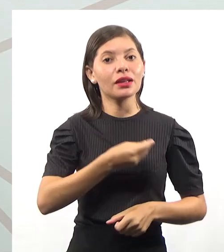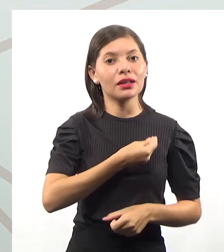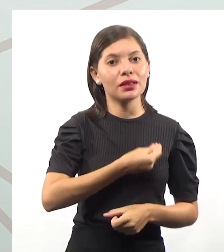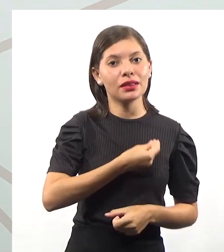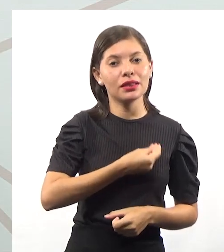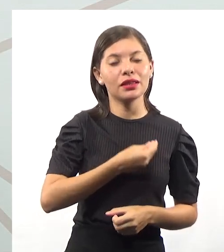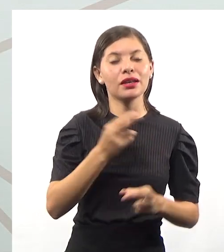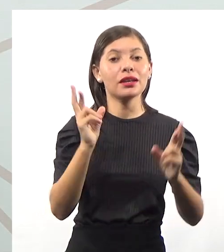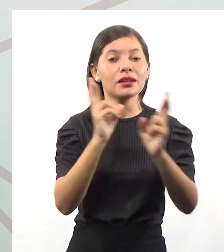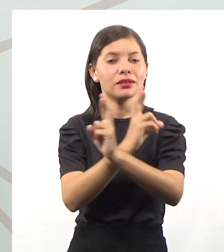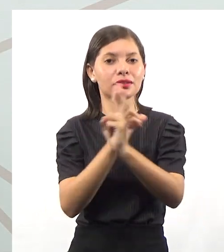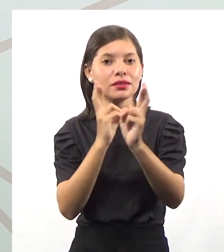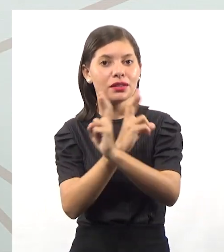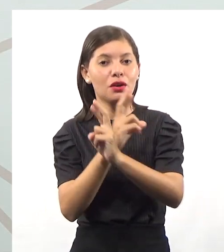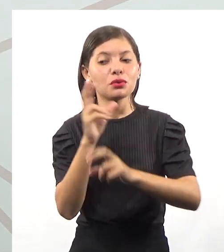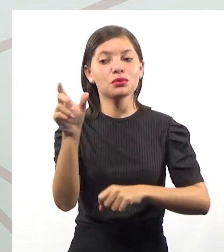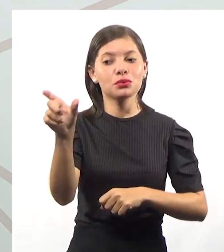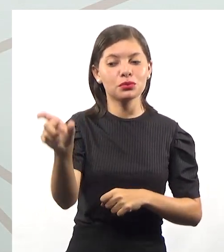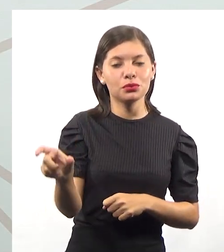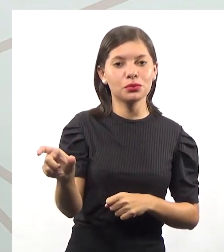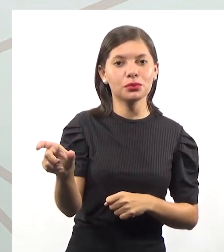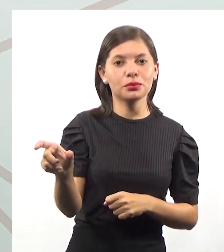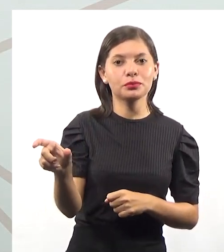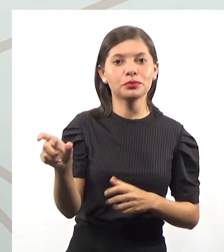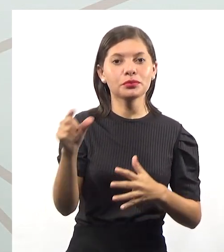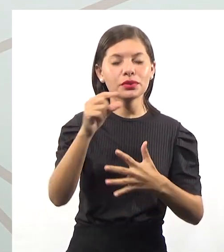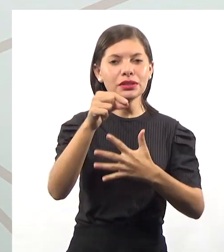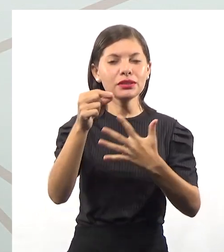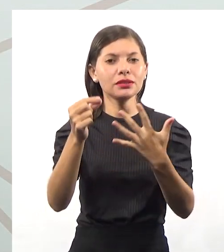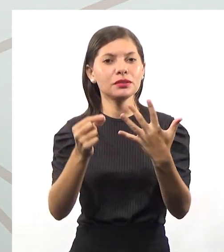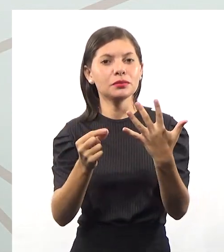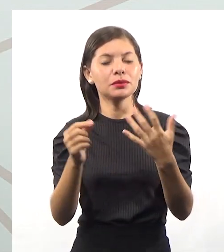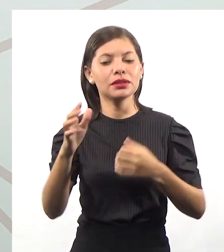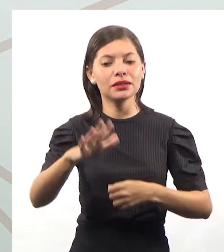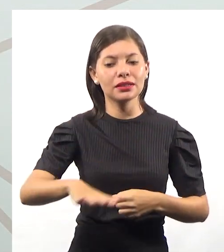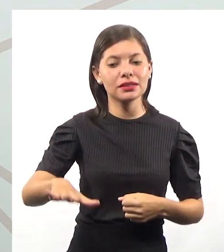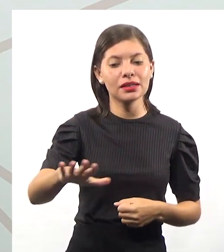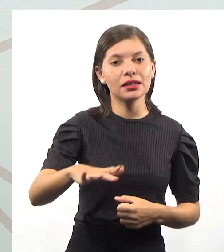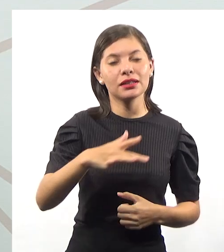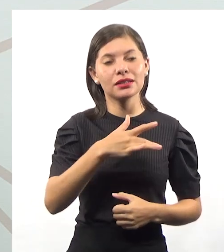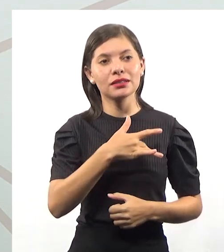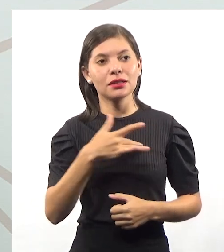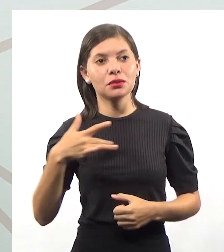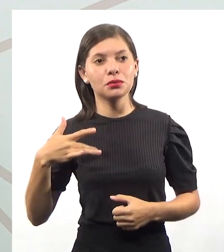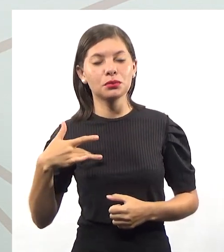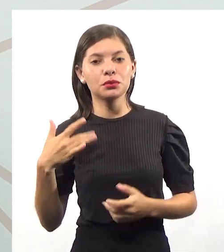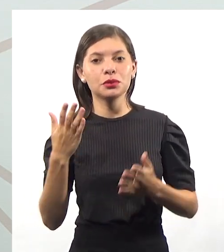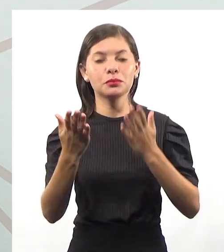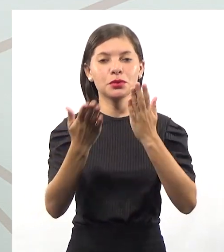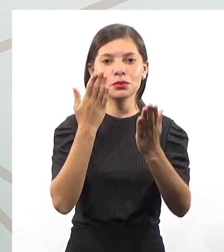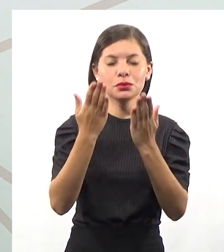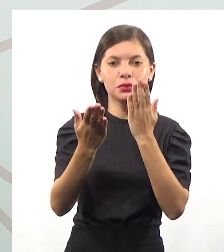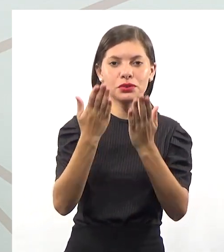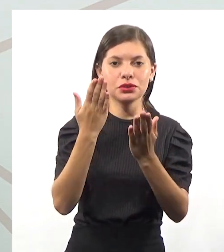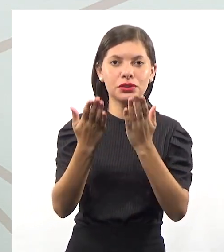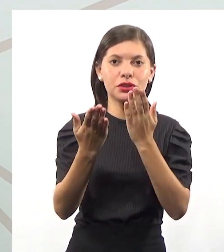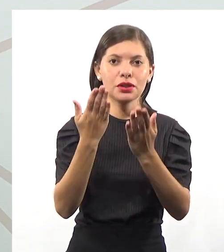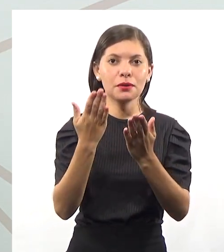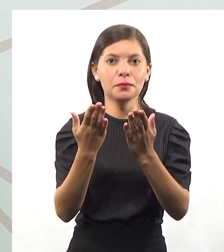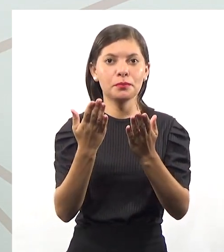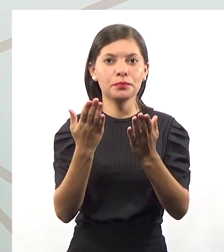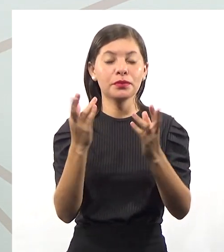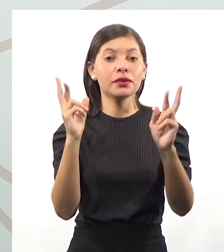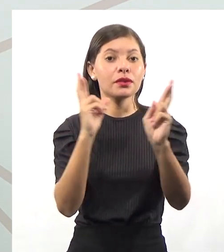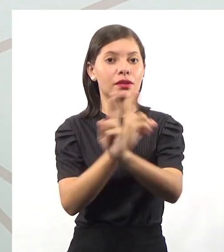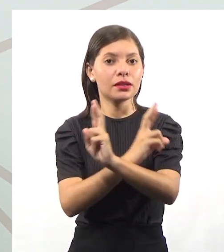com o outro. Então, esses parâmetros das áreas da saúde, psicologia, das neurociências, elas